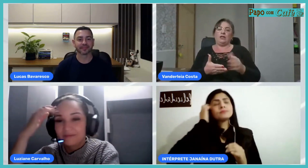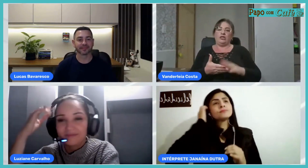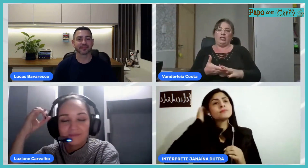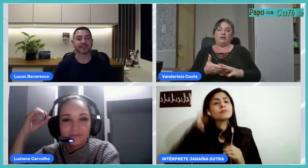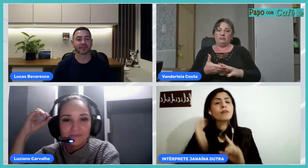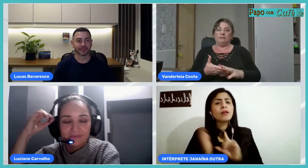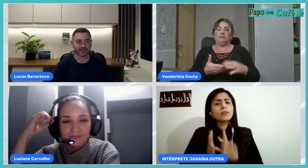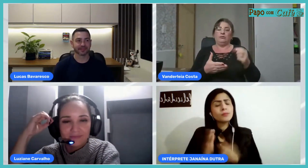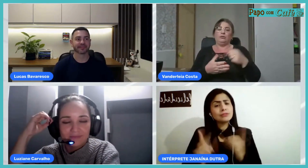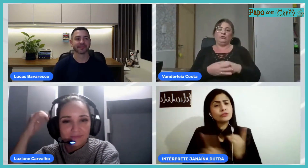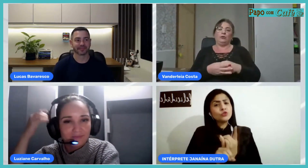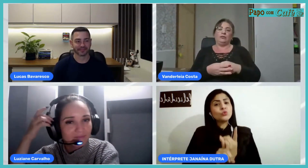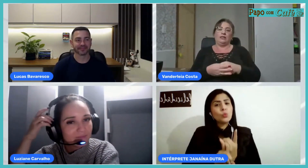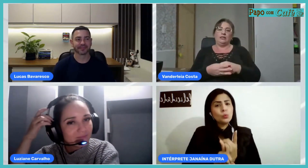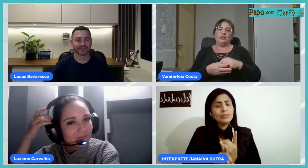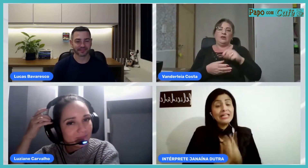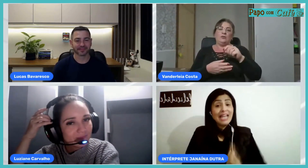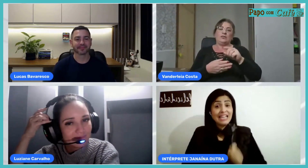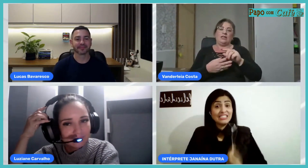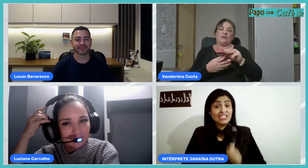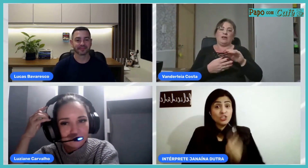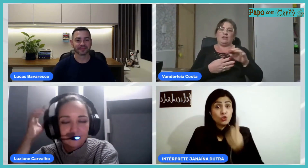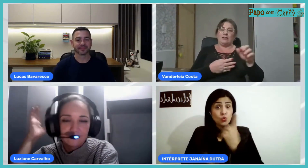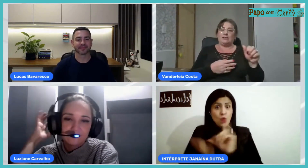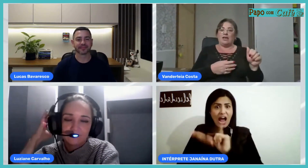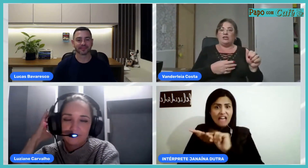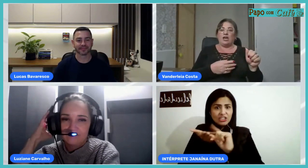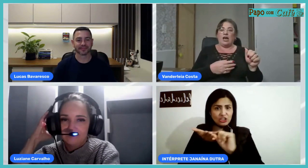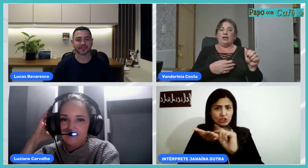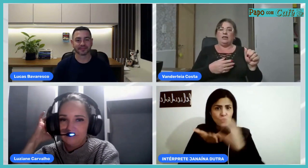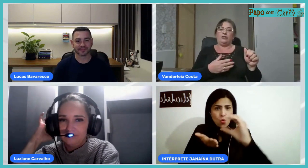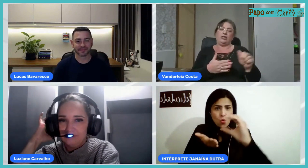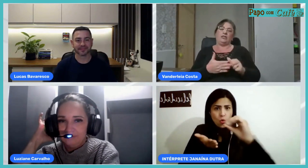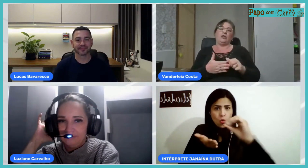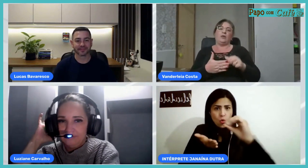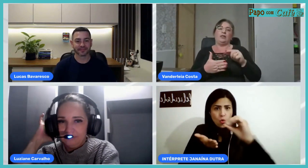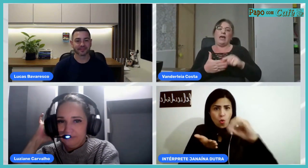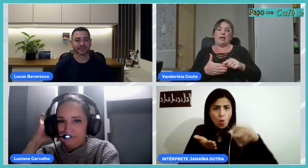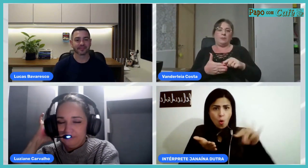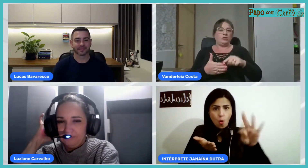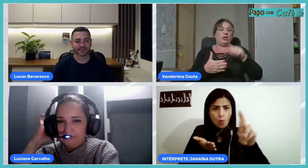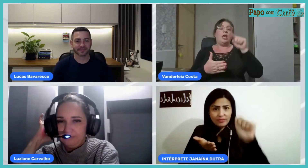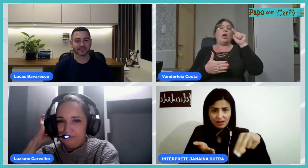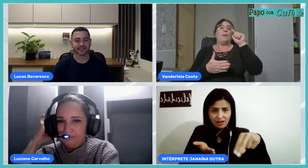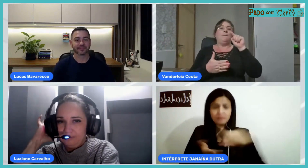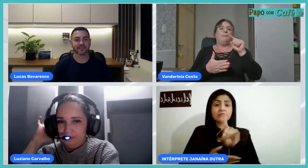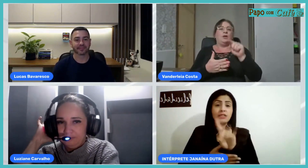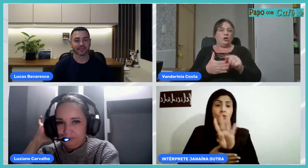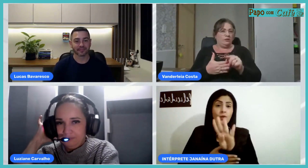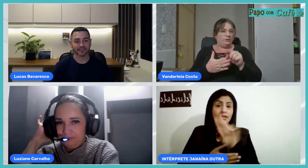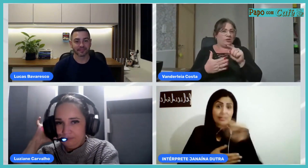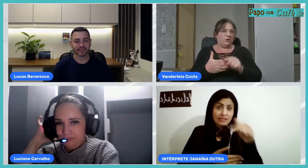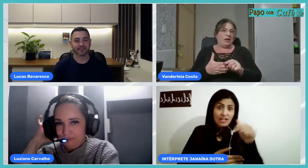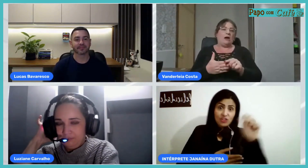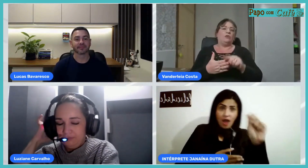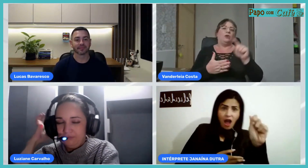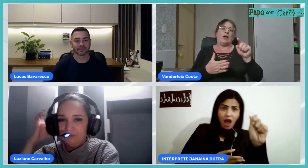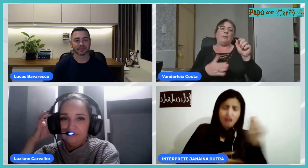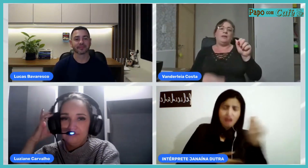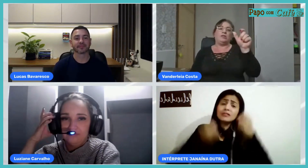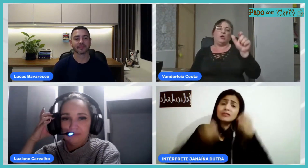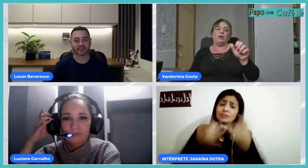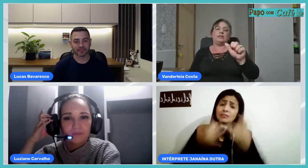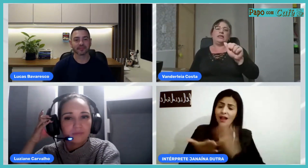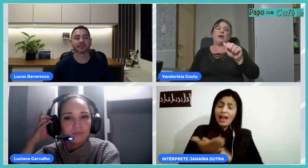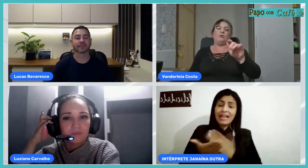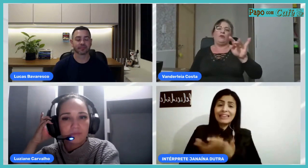tem um artigo do CONTRAN, o 147A, que diz que o intérprete profissional, não